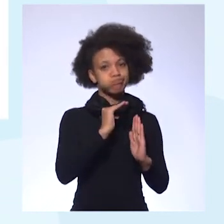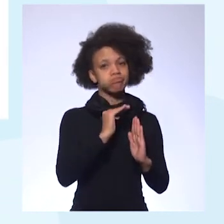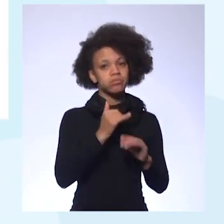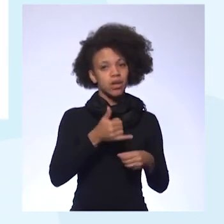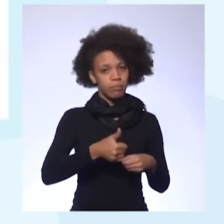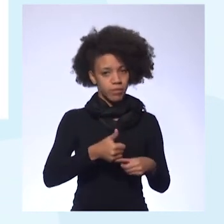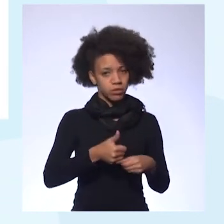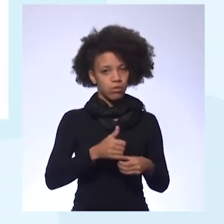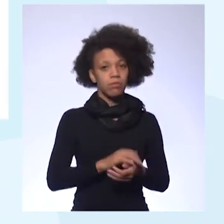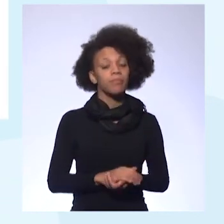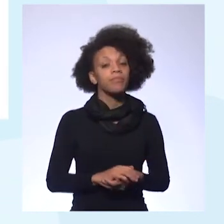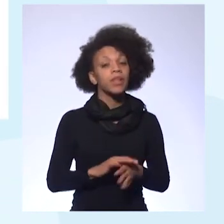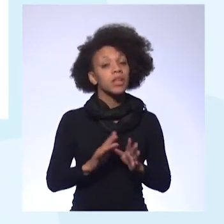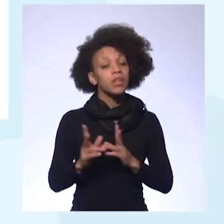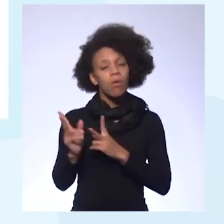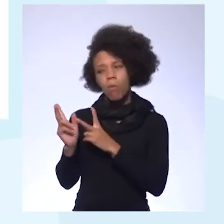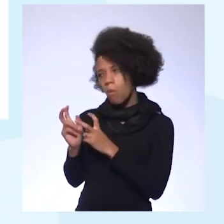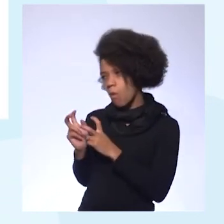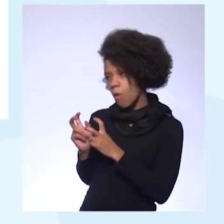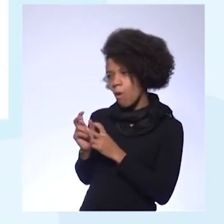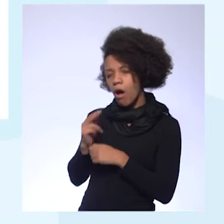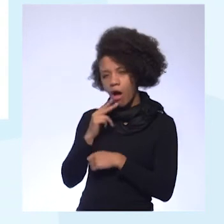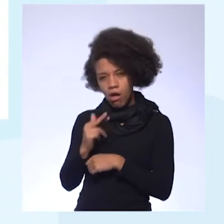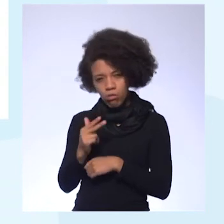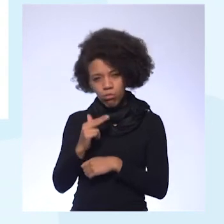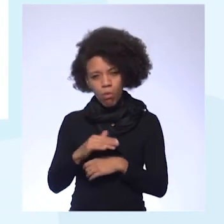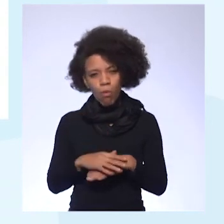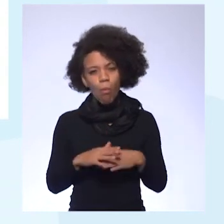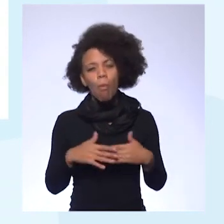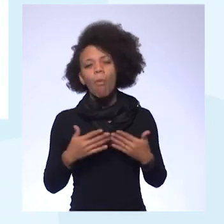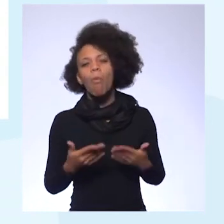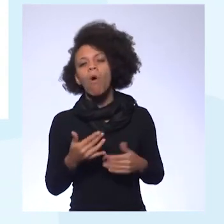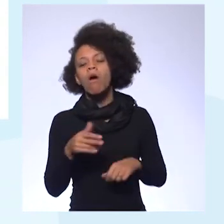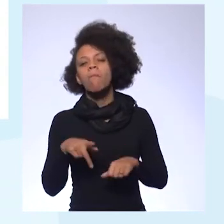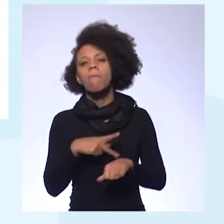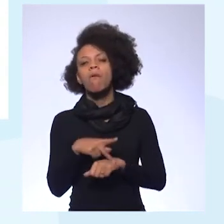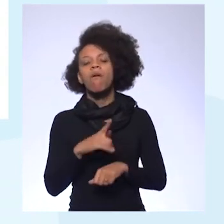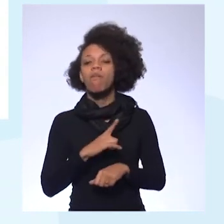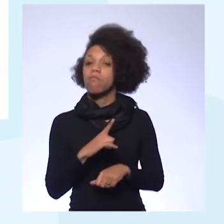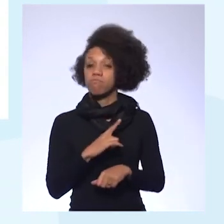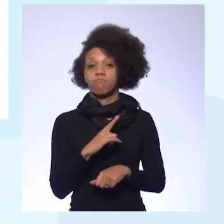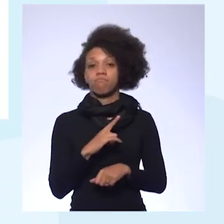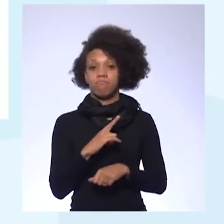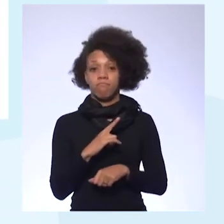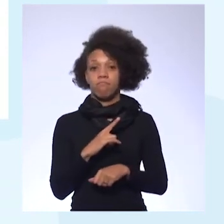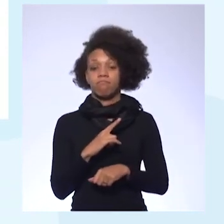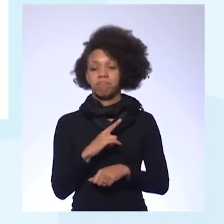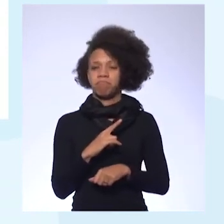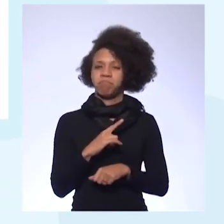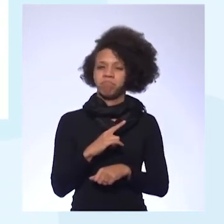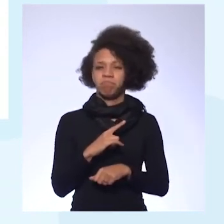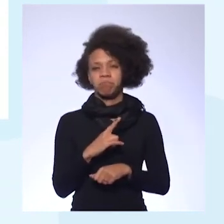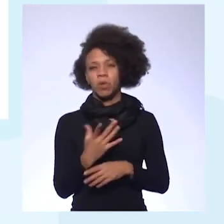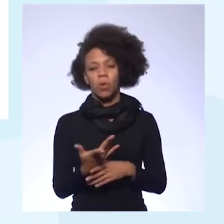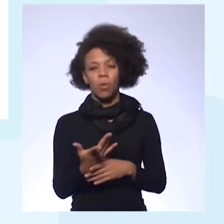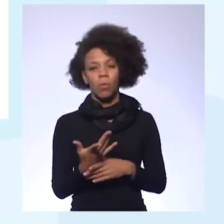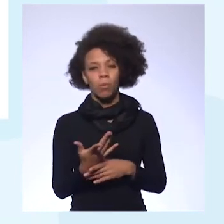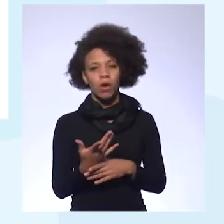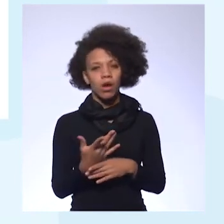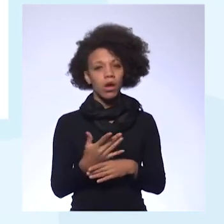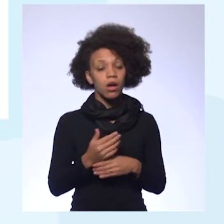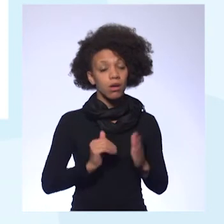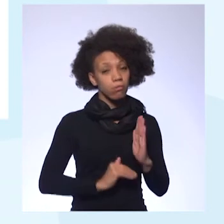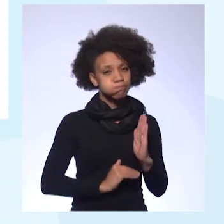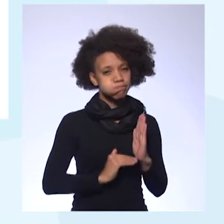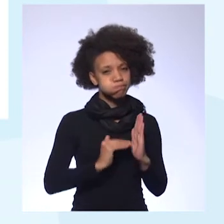Então, a gente consegue observar pela tonalidade aí quais são os países que têm como uma das maiores reservas,